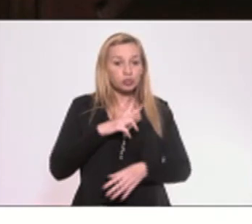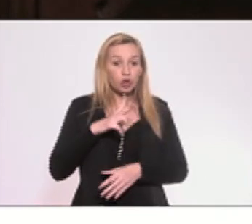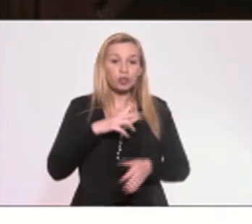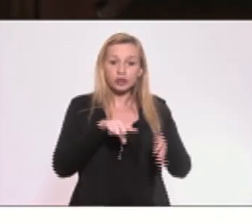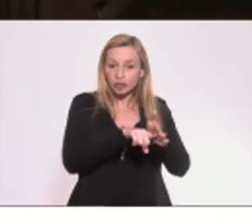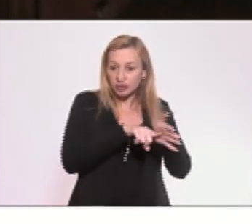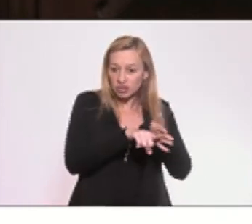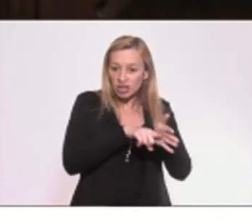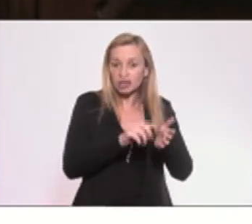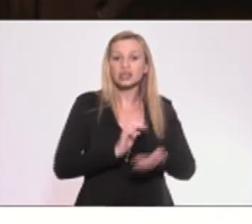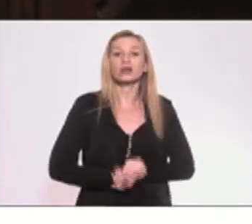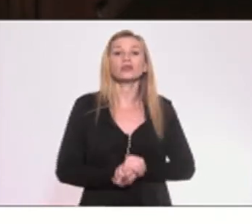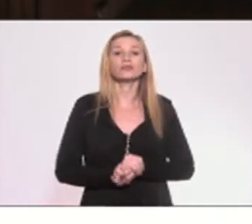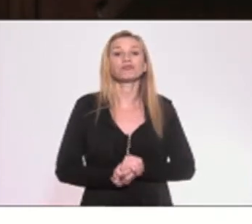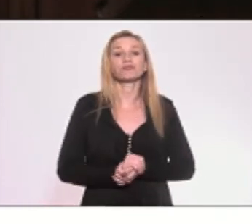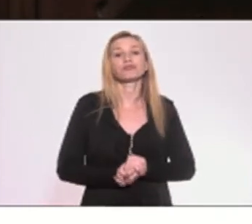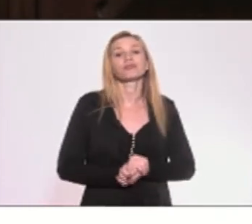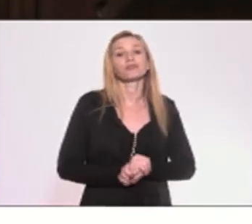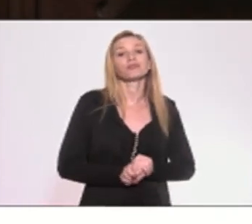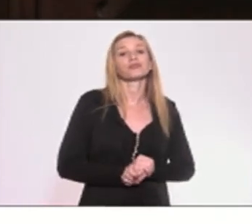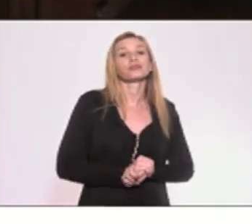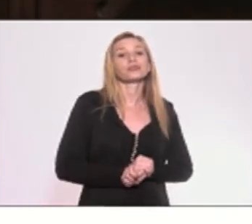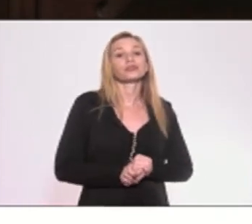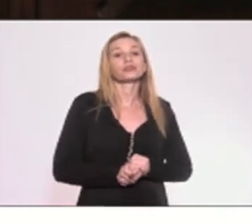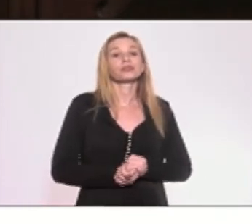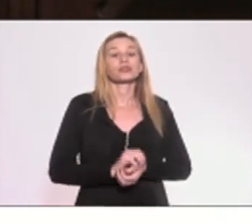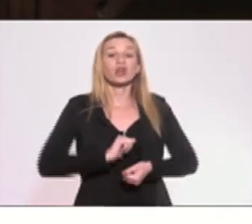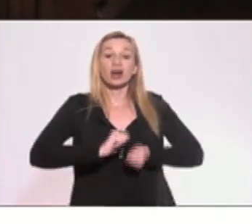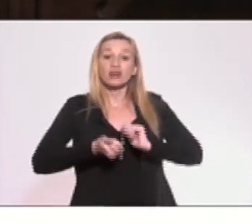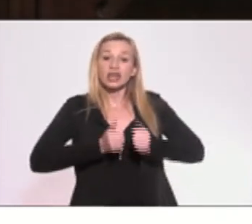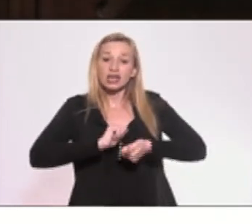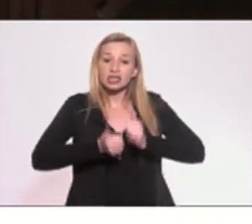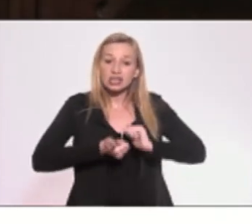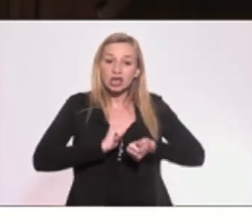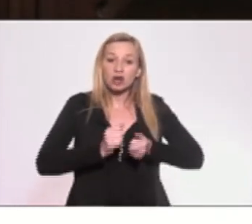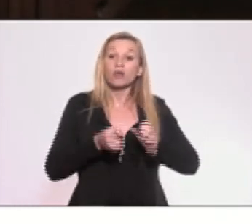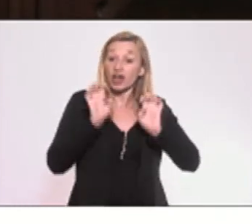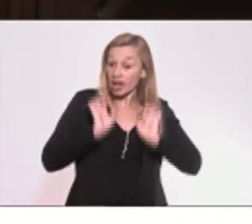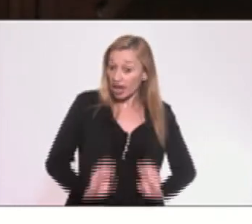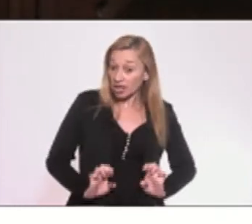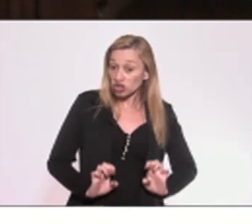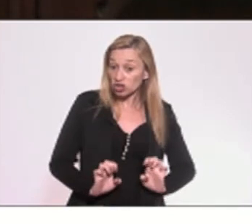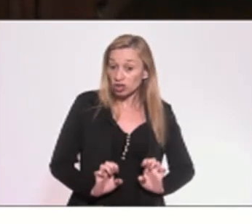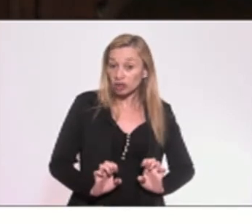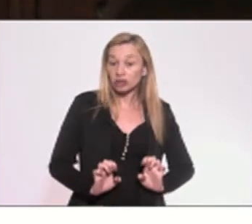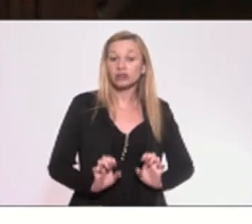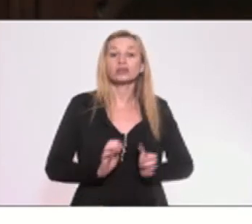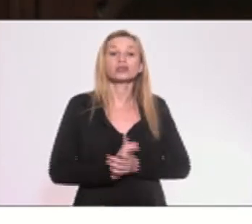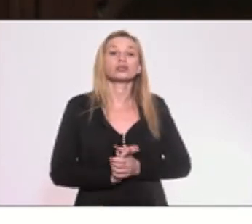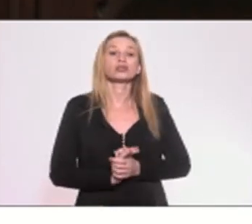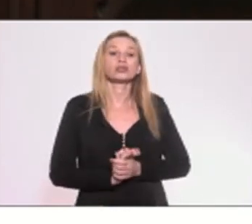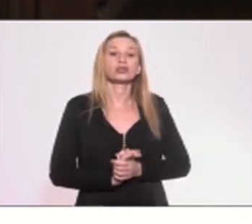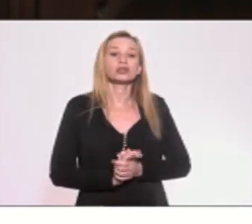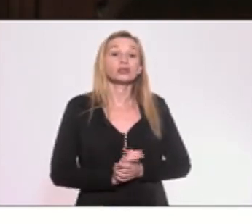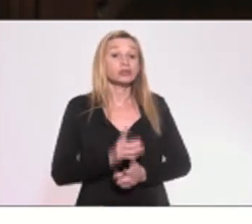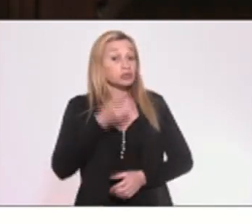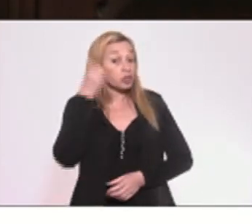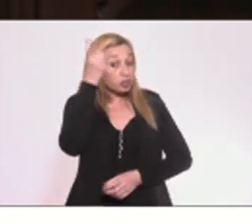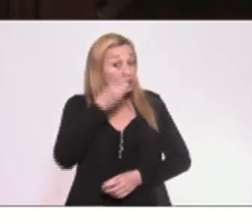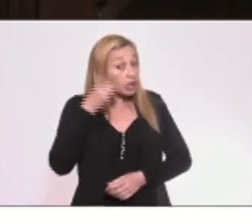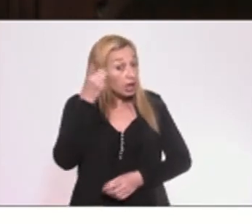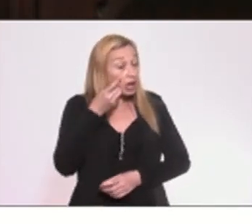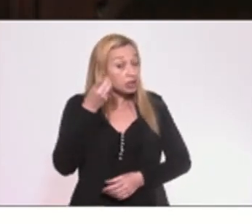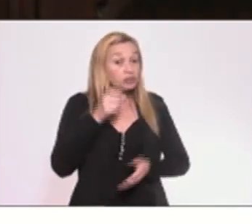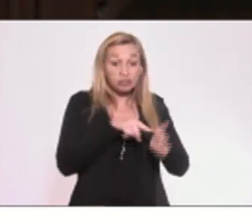fiscalização, de avaliação da condução ética e moral do cargo no parlamento, né, do deputado,